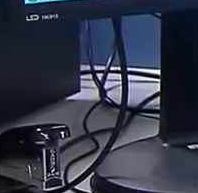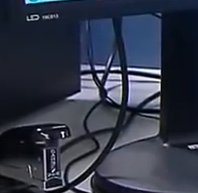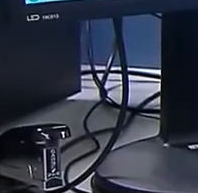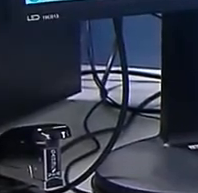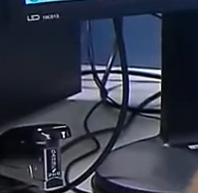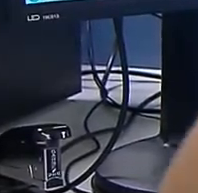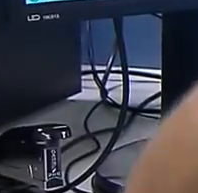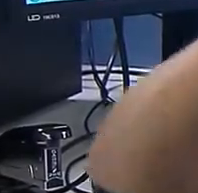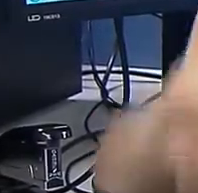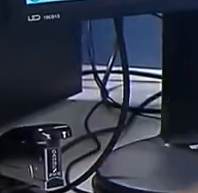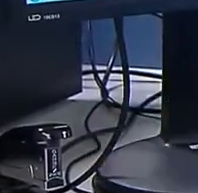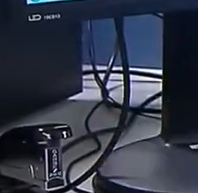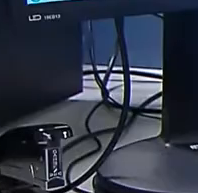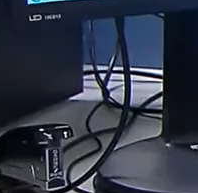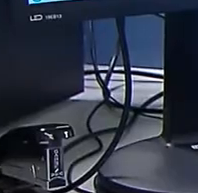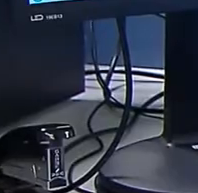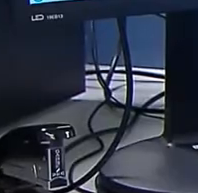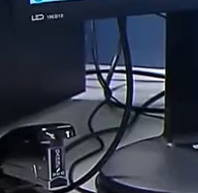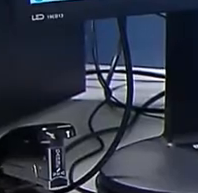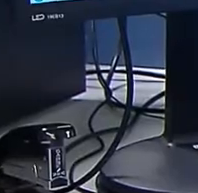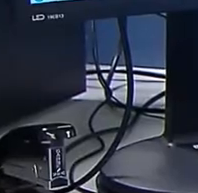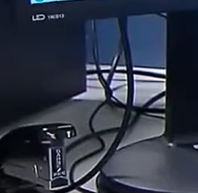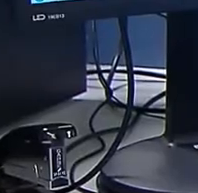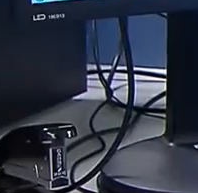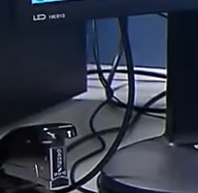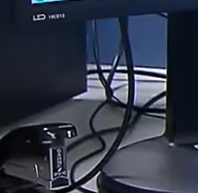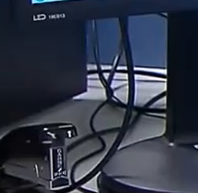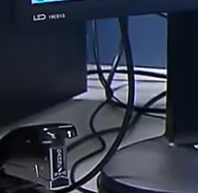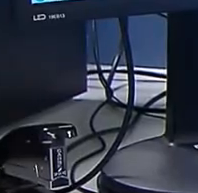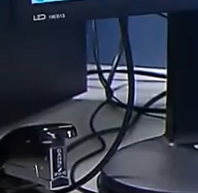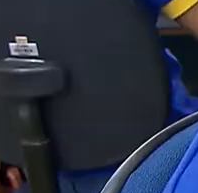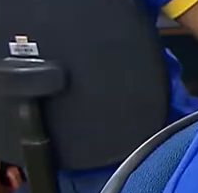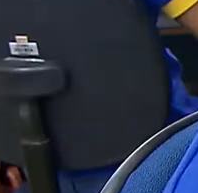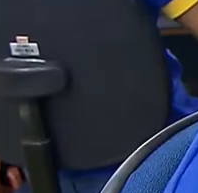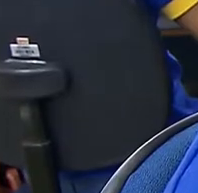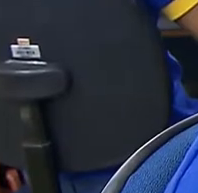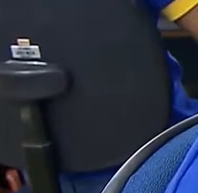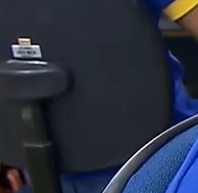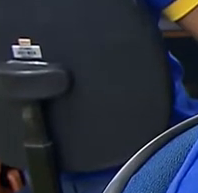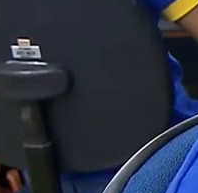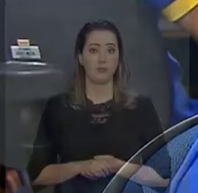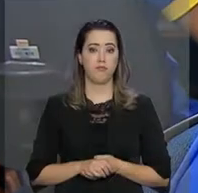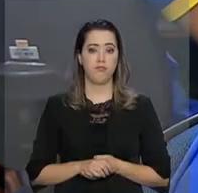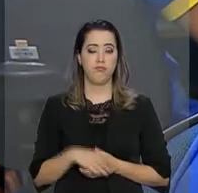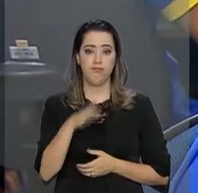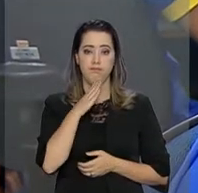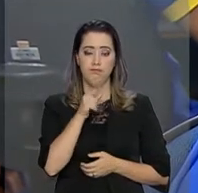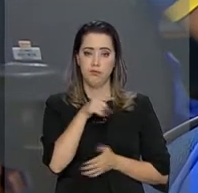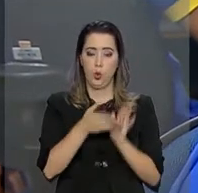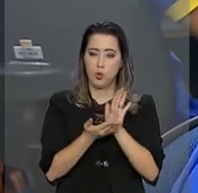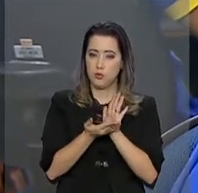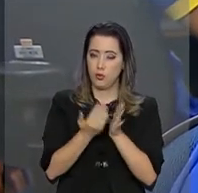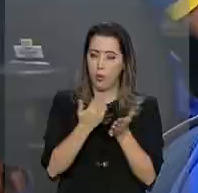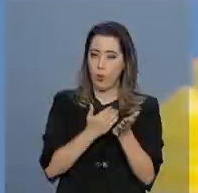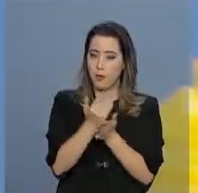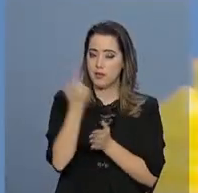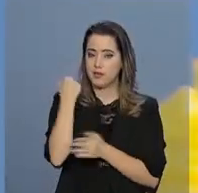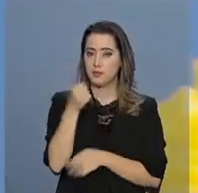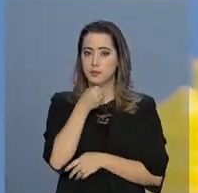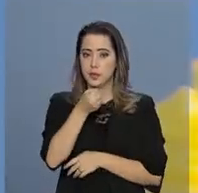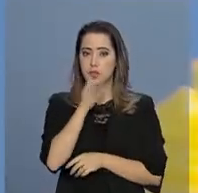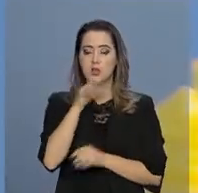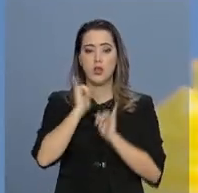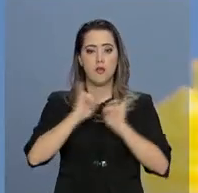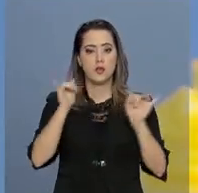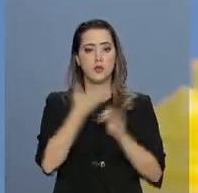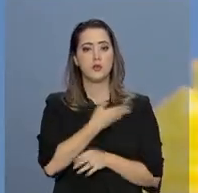e trabalho junto com o coordenador o renan que conhecemos lá no início da reportagem já avisou